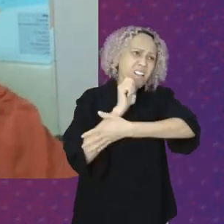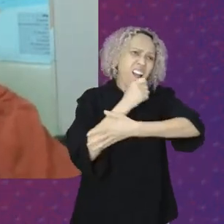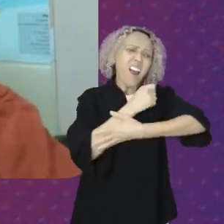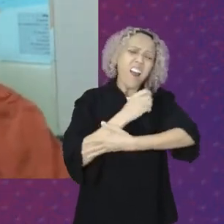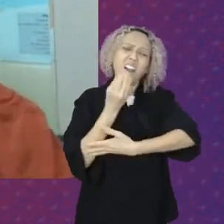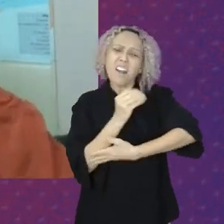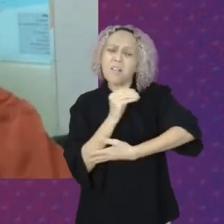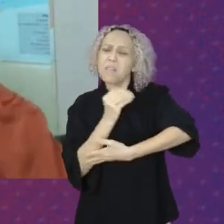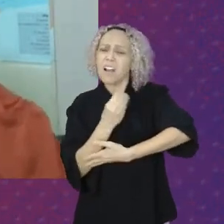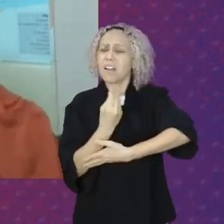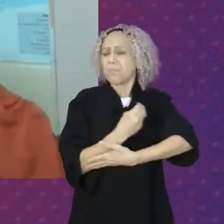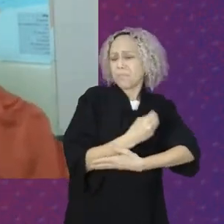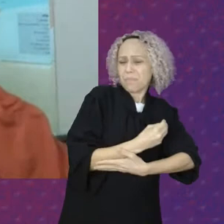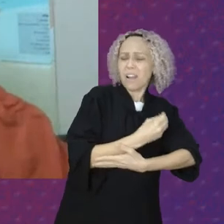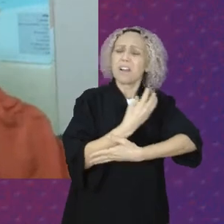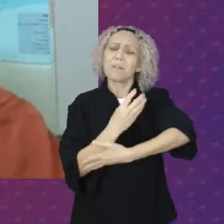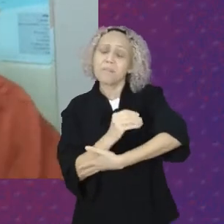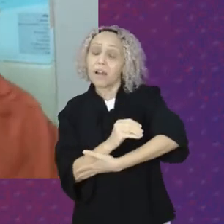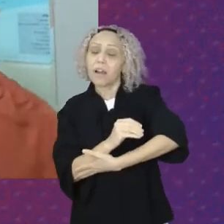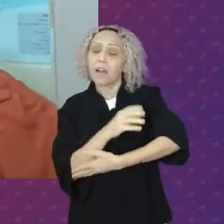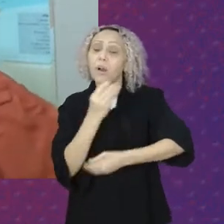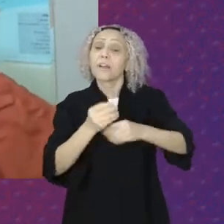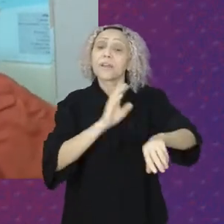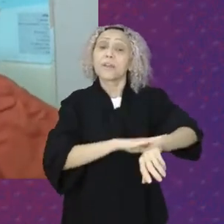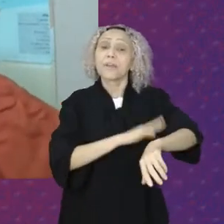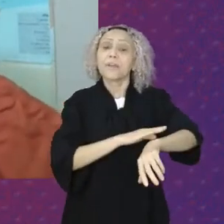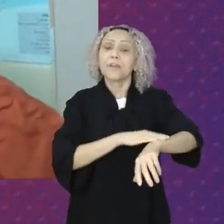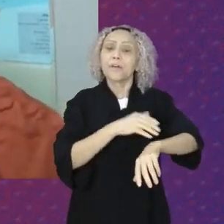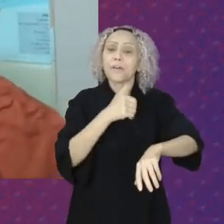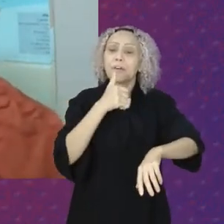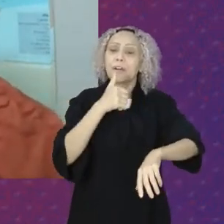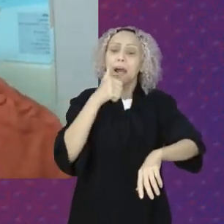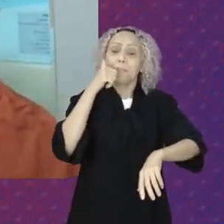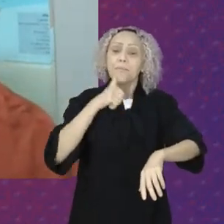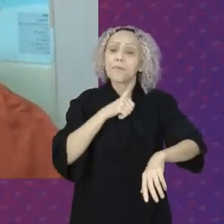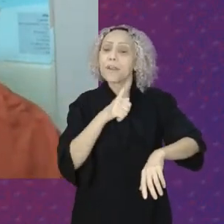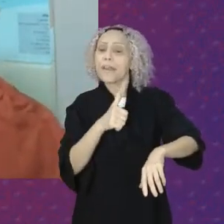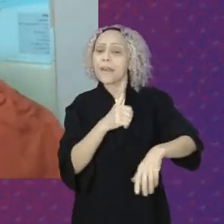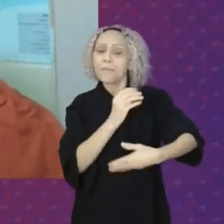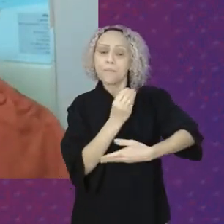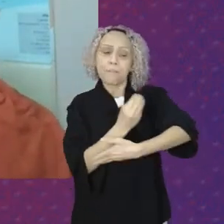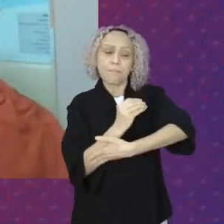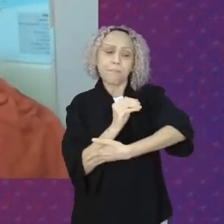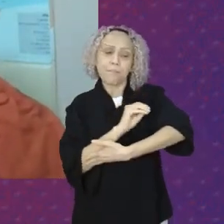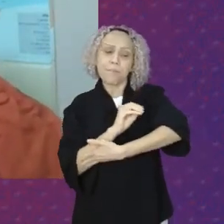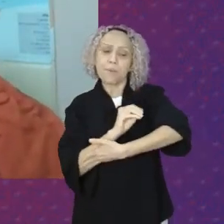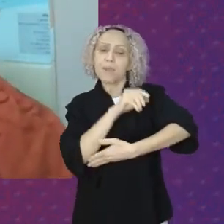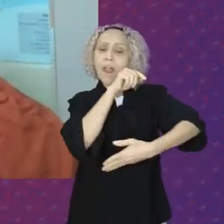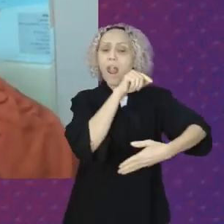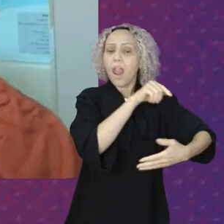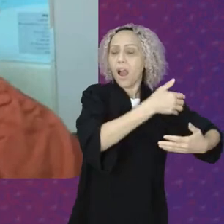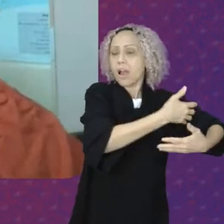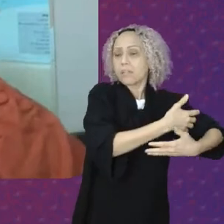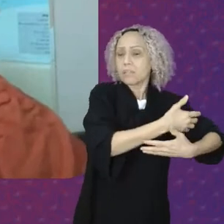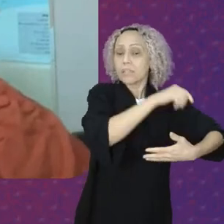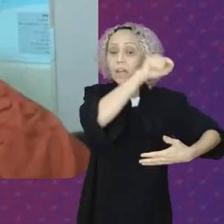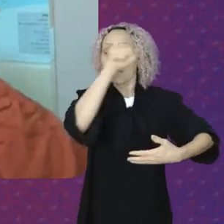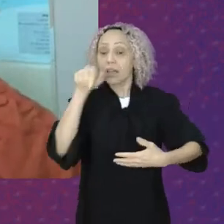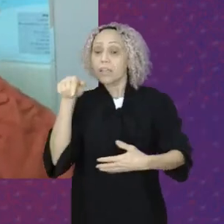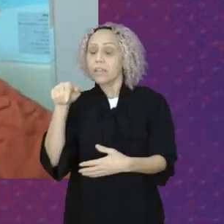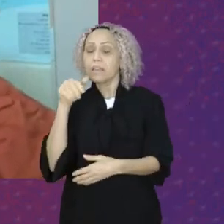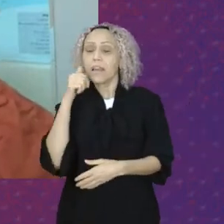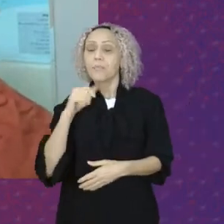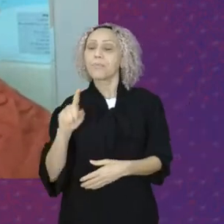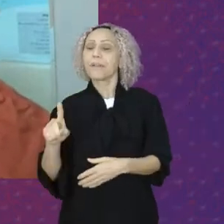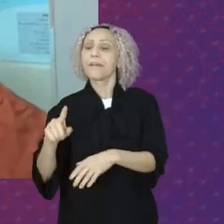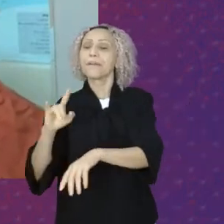uma coisa que é um tabu também, que as pessoas acabam não falando. Então eu estou certa do seguinte, que nós mulheres, e nós mulheres